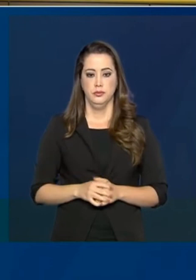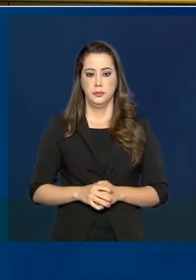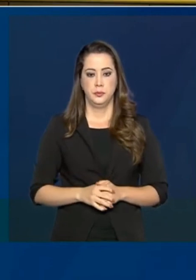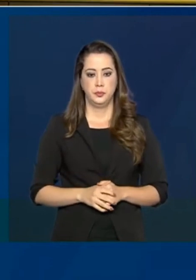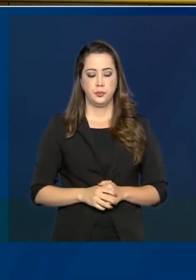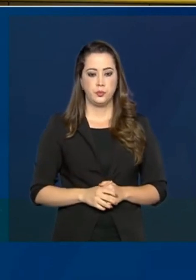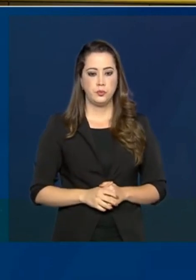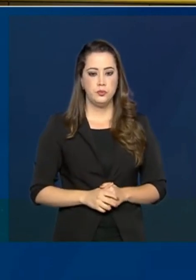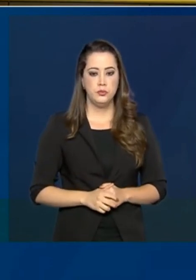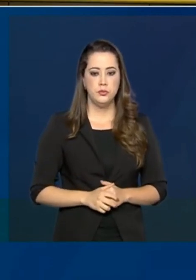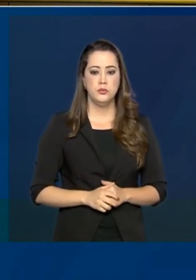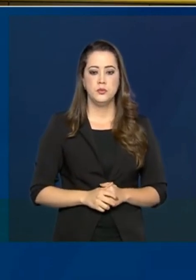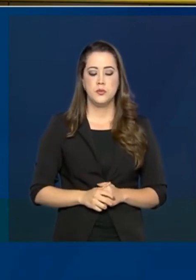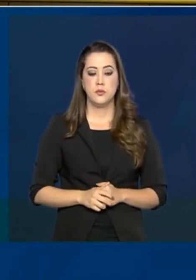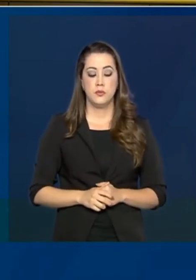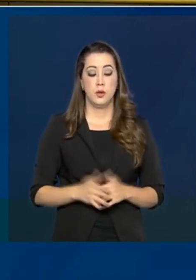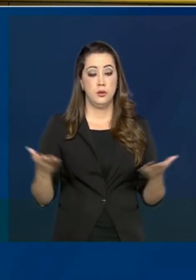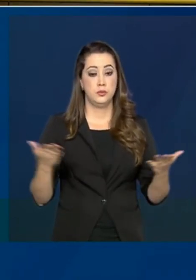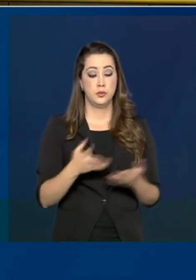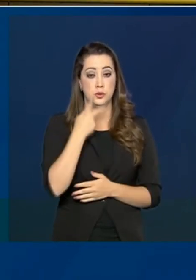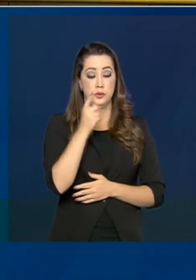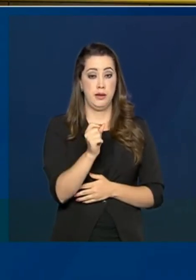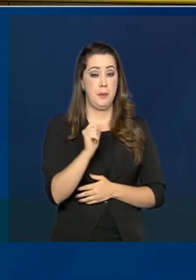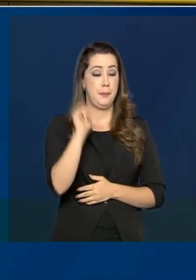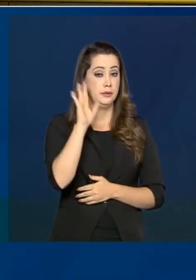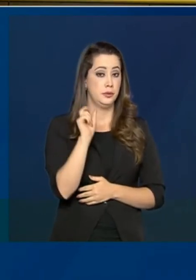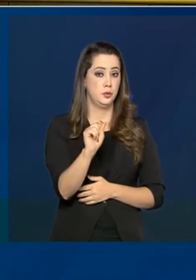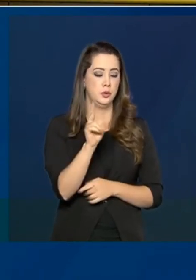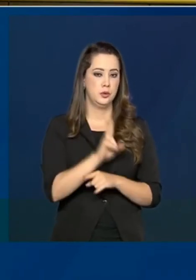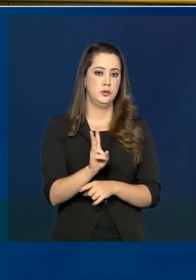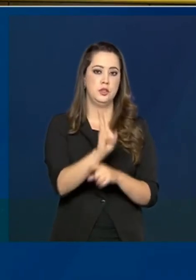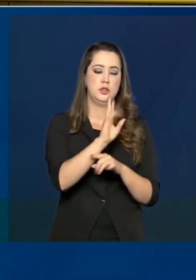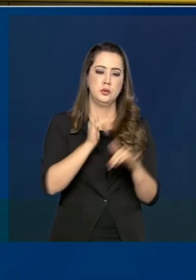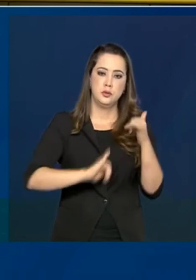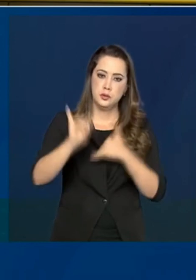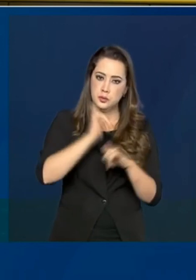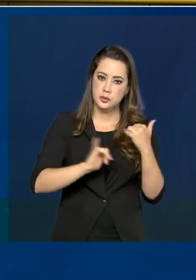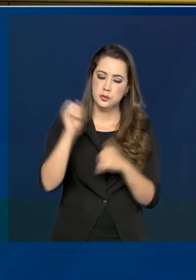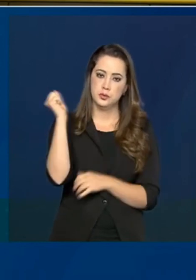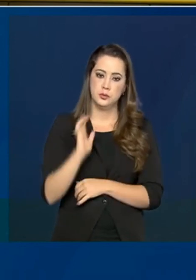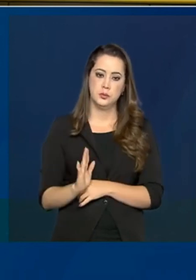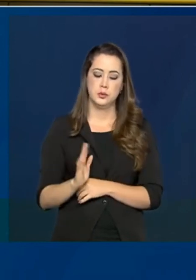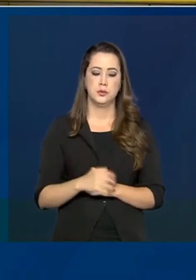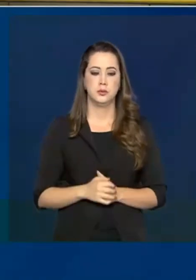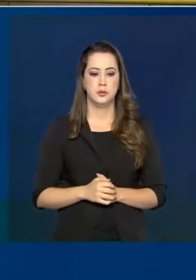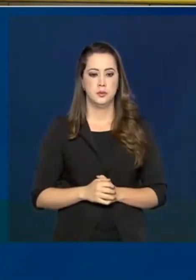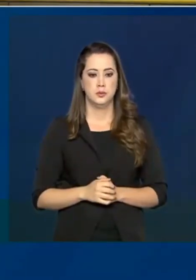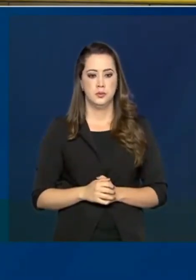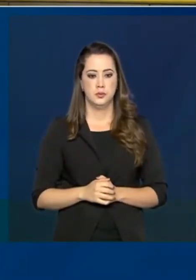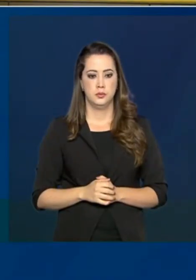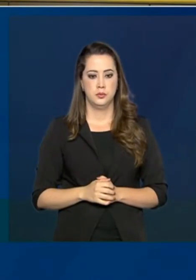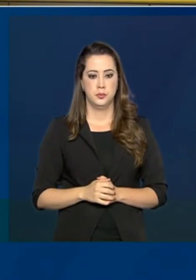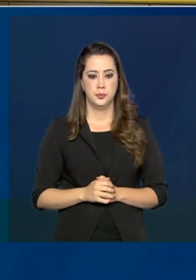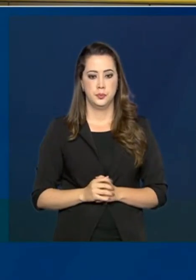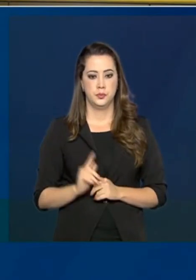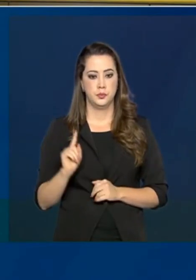Próximo. Agora eu vou falar um pouquinho mais sobre a questão da vigilância laboratorial no Brasil. Próximo.